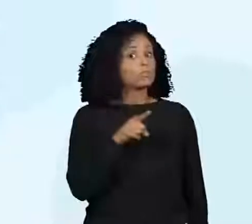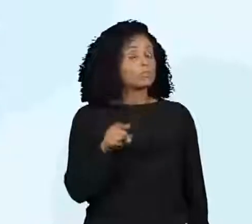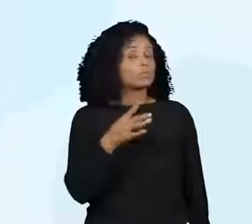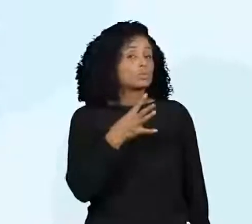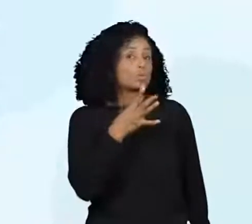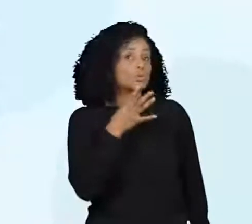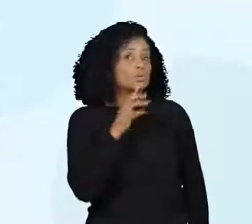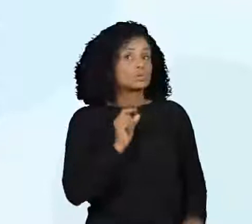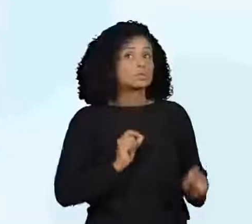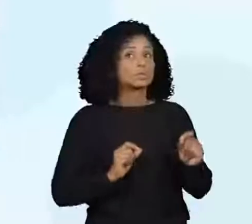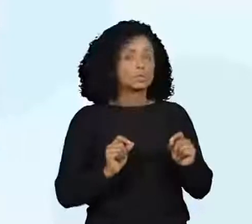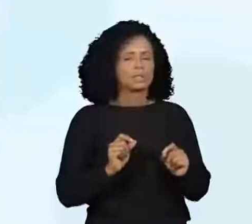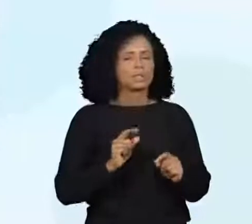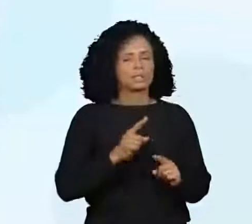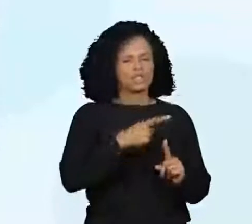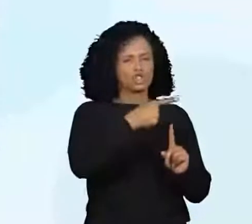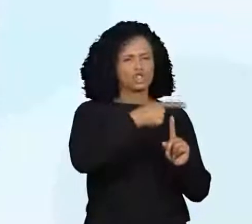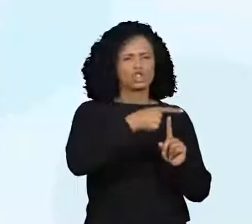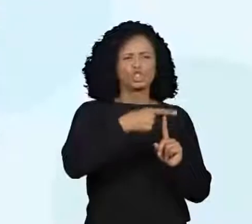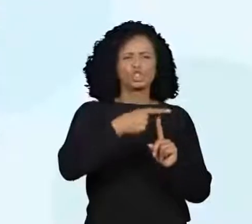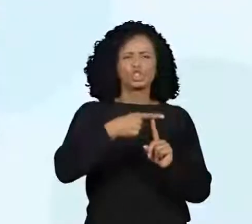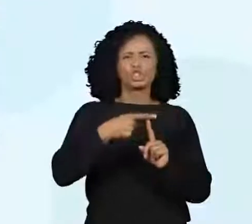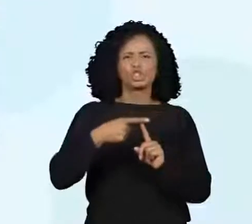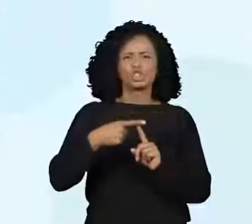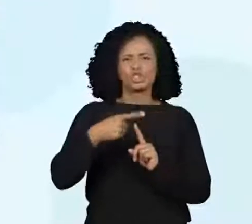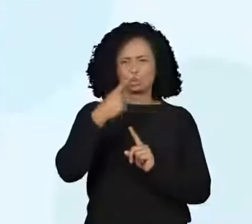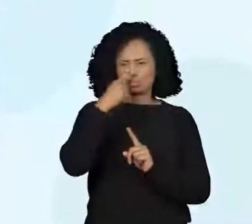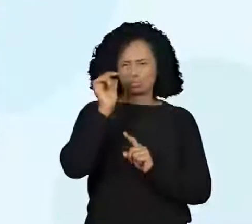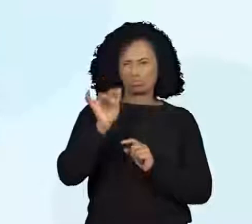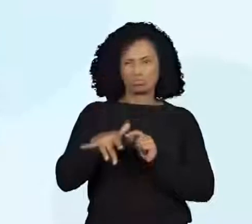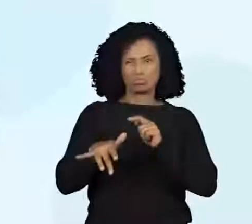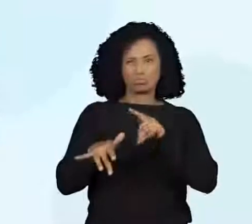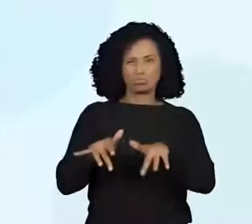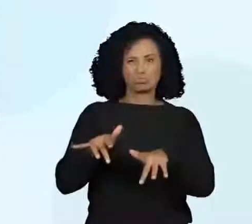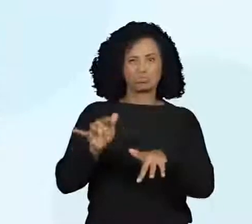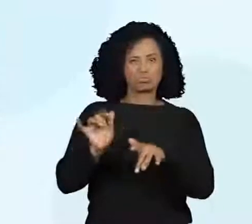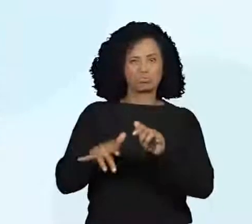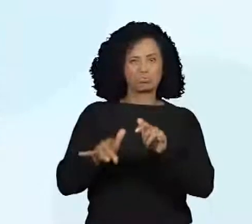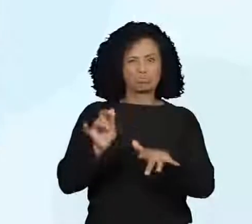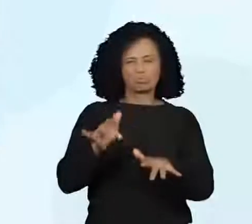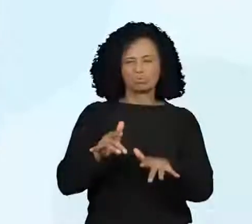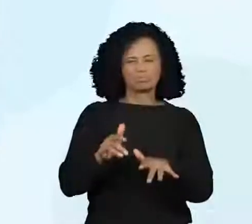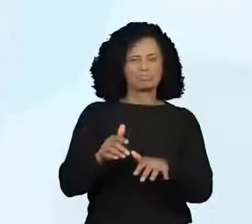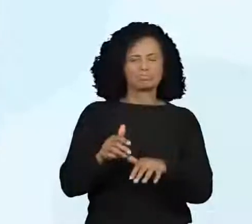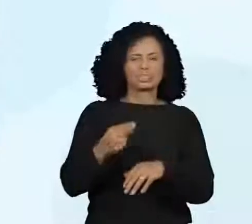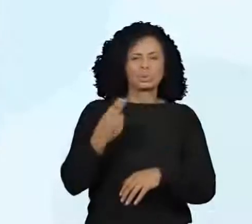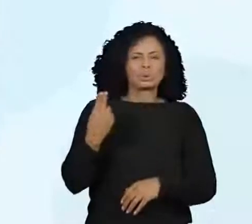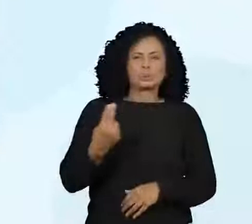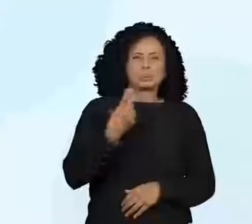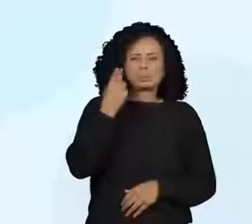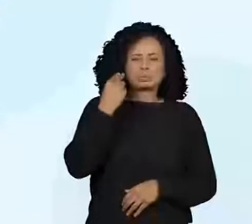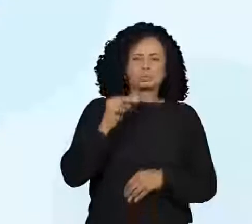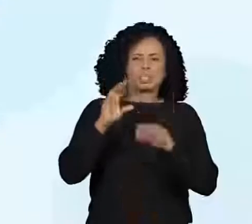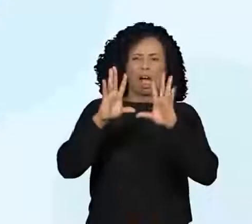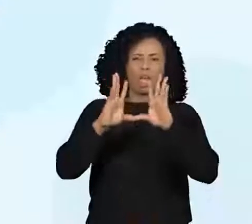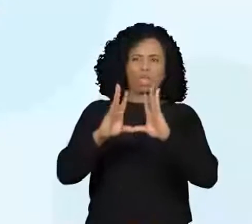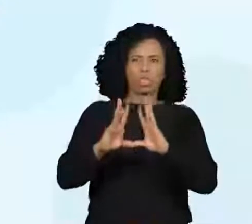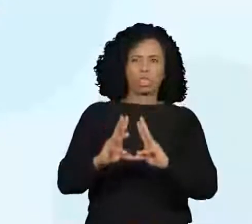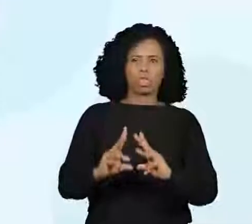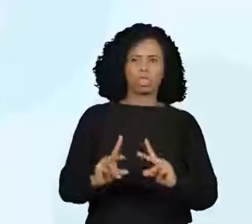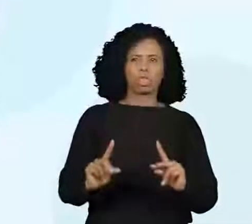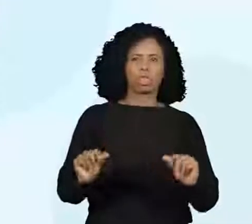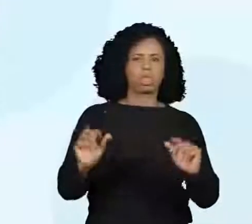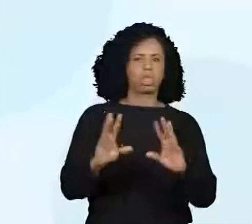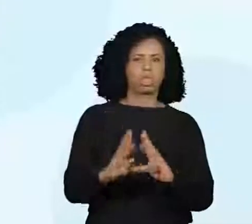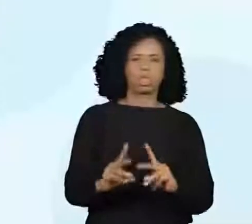que esses tipos de resíduos não têm capacidade de se decompor. Então, quando eu estou